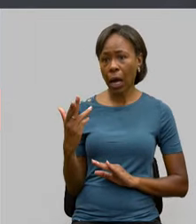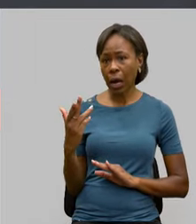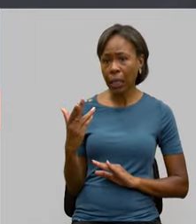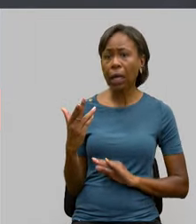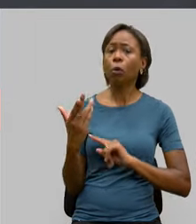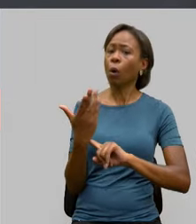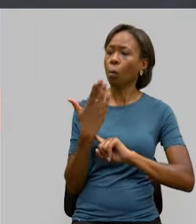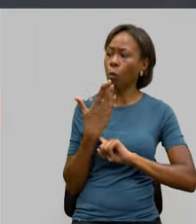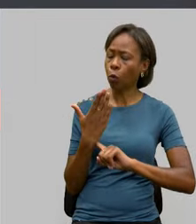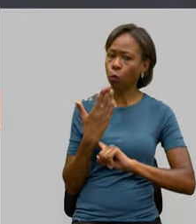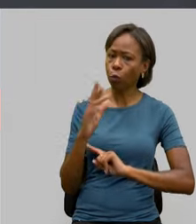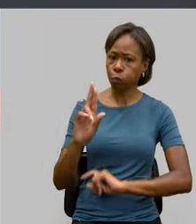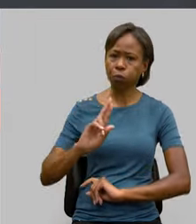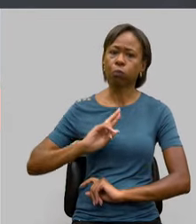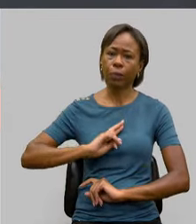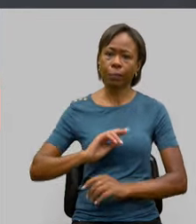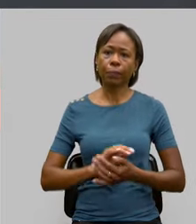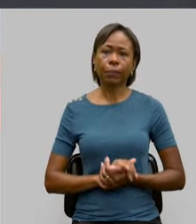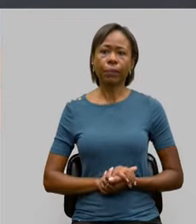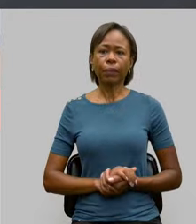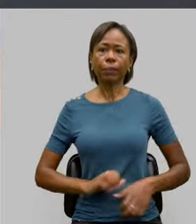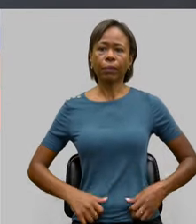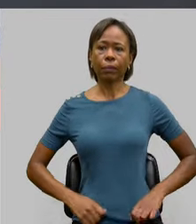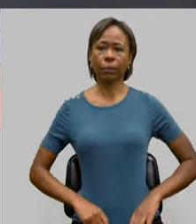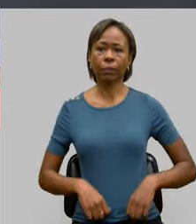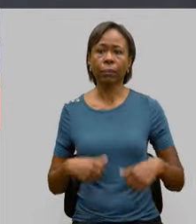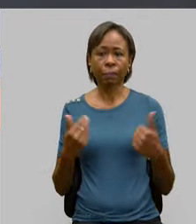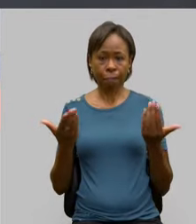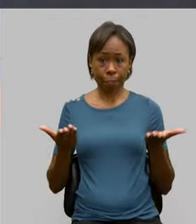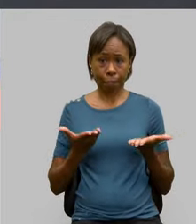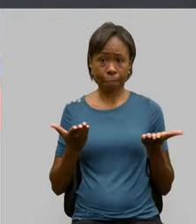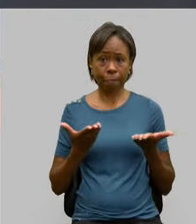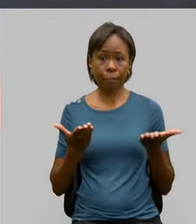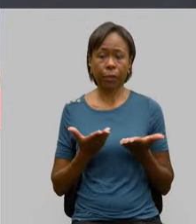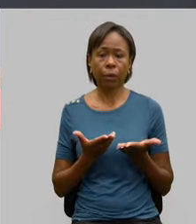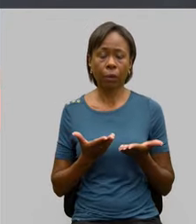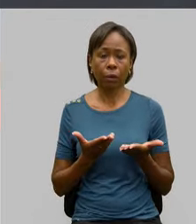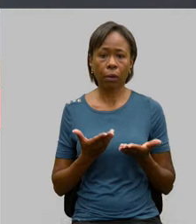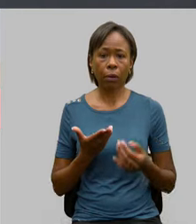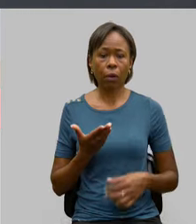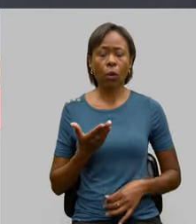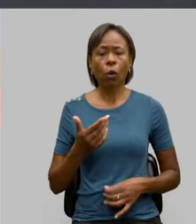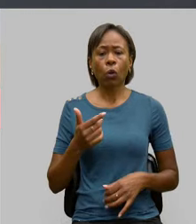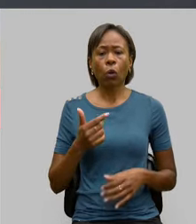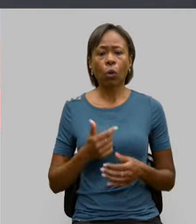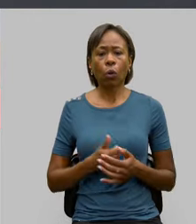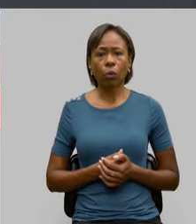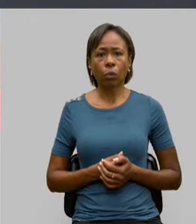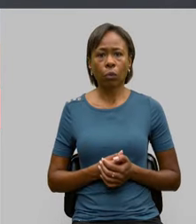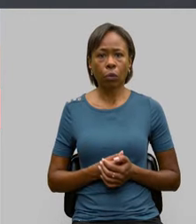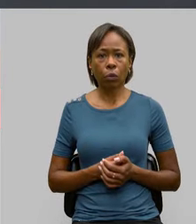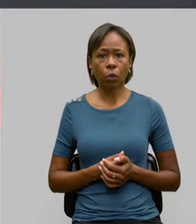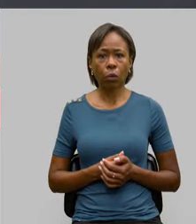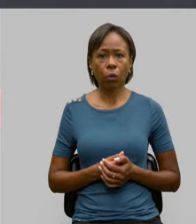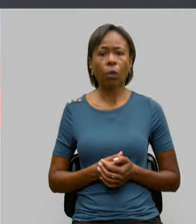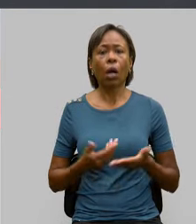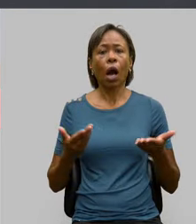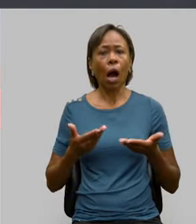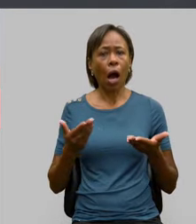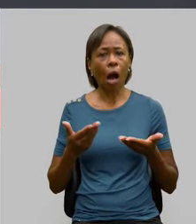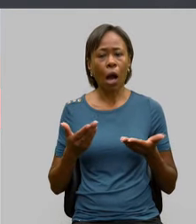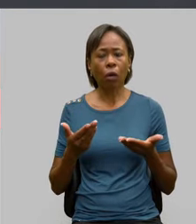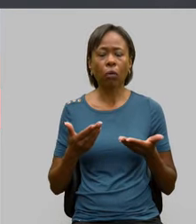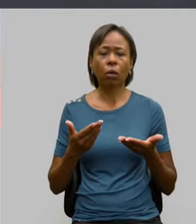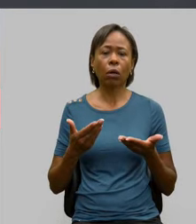né então agora na segundo no segundo e e e aí conforme eu fui